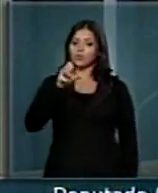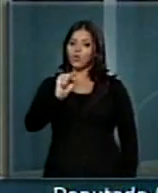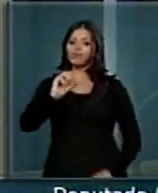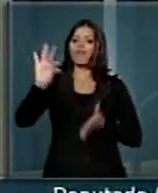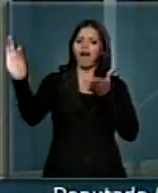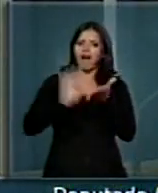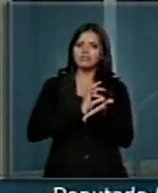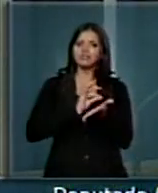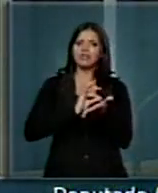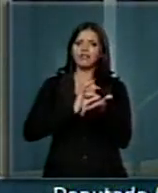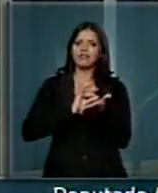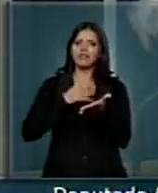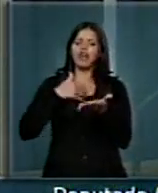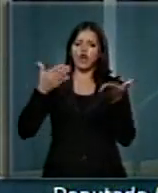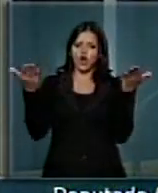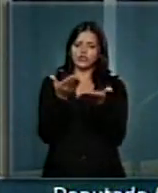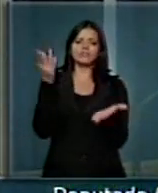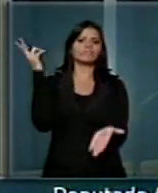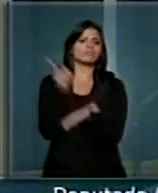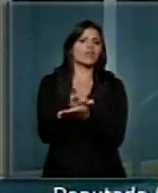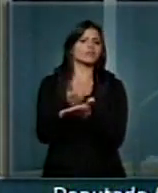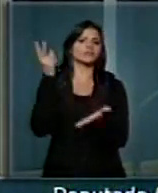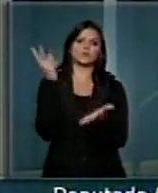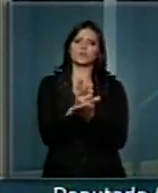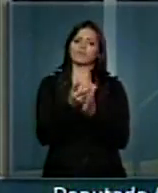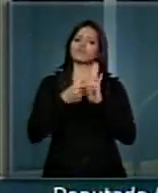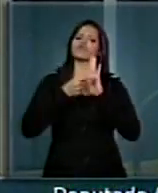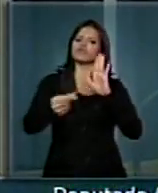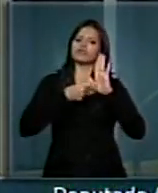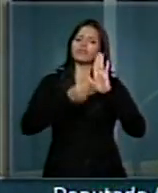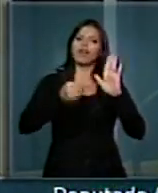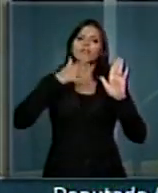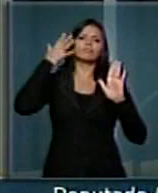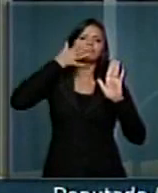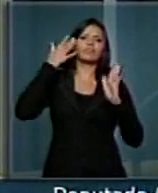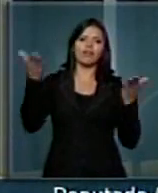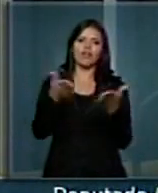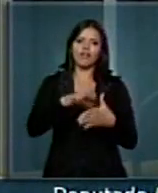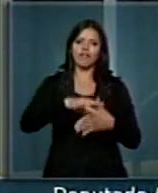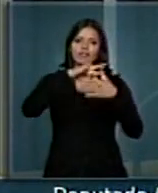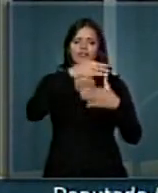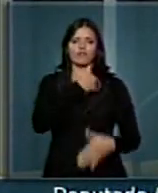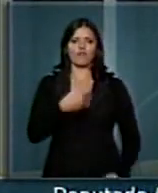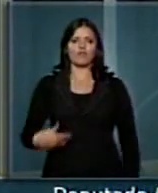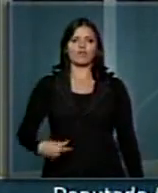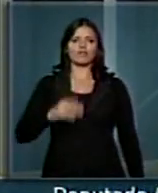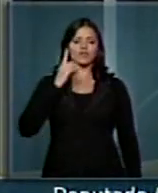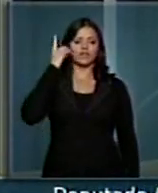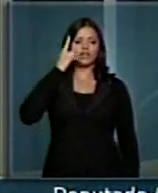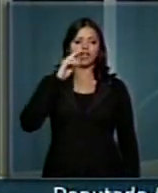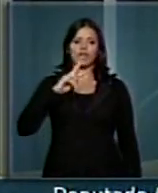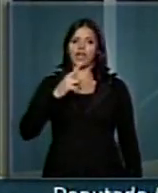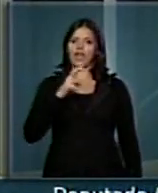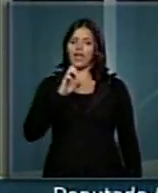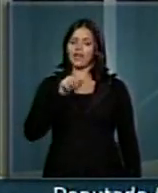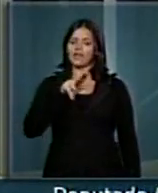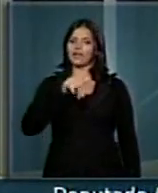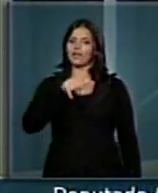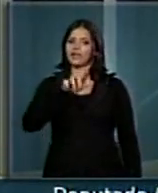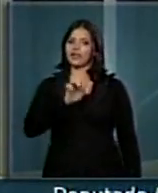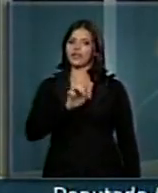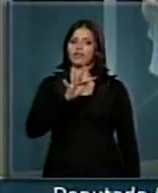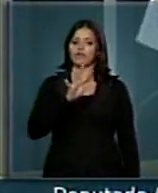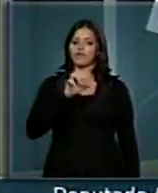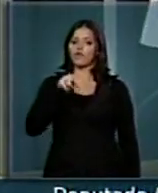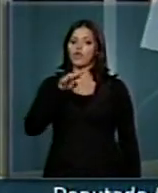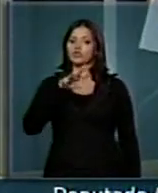assinei esse destaque, e o discurso do então líder do governo, deputado Henrique Fontana. Aqui